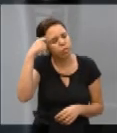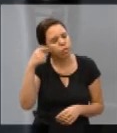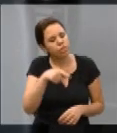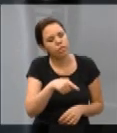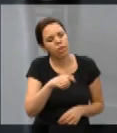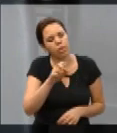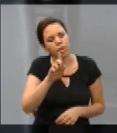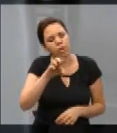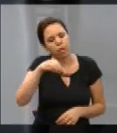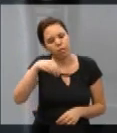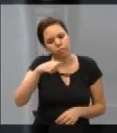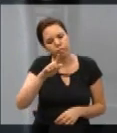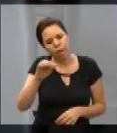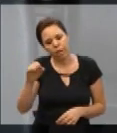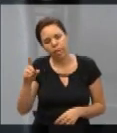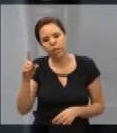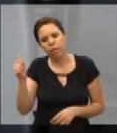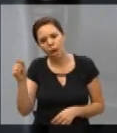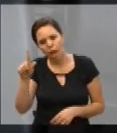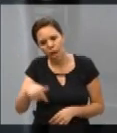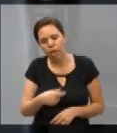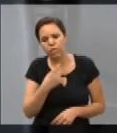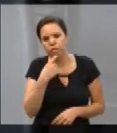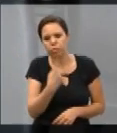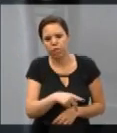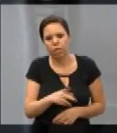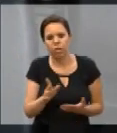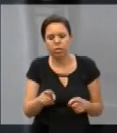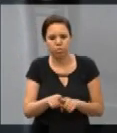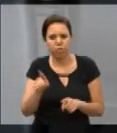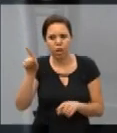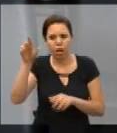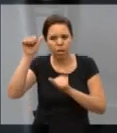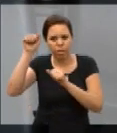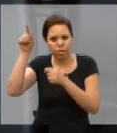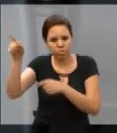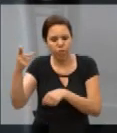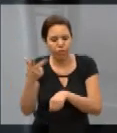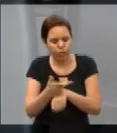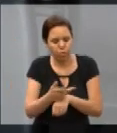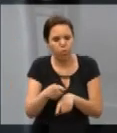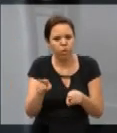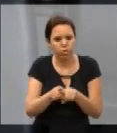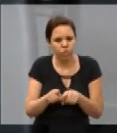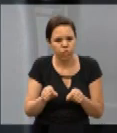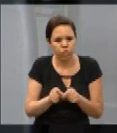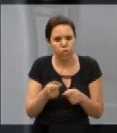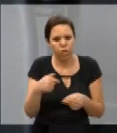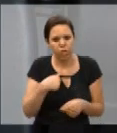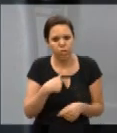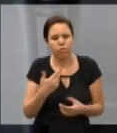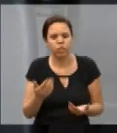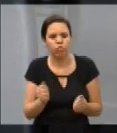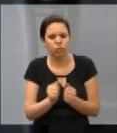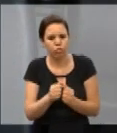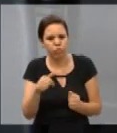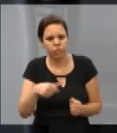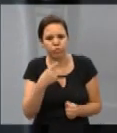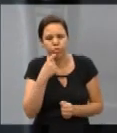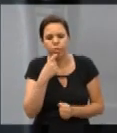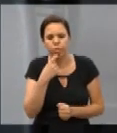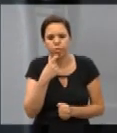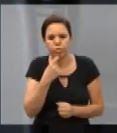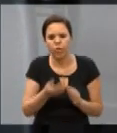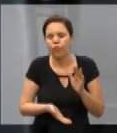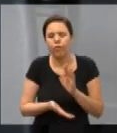a Magda, que é de Campinas, mas por coincidência estava na Espanha, então ele filmou na Espanha, filmou comigo uma cena aqui em Campinas e